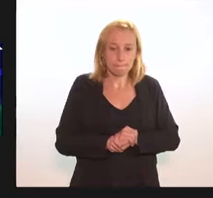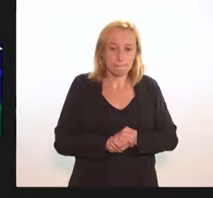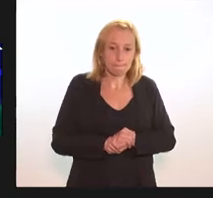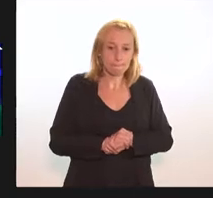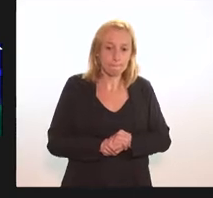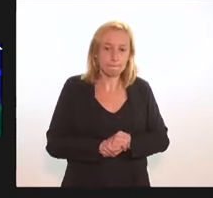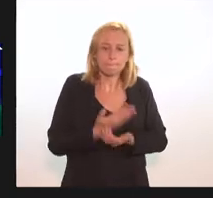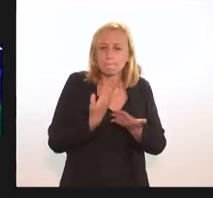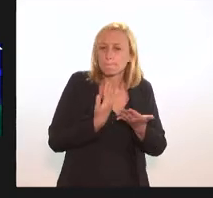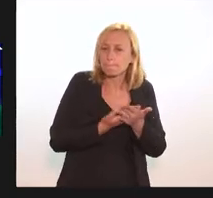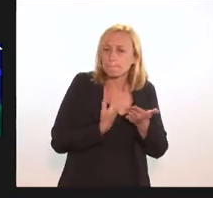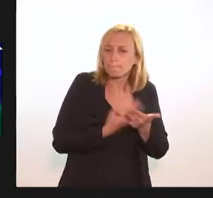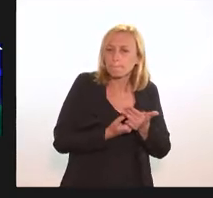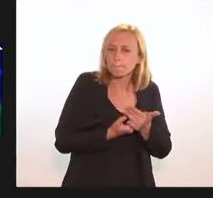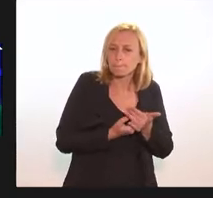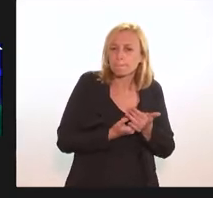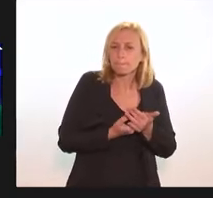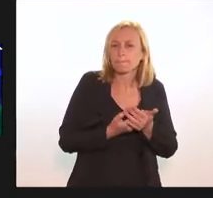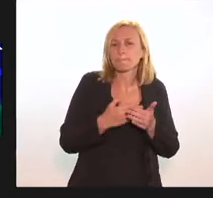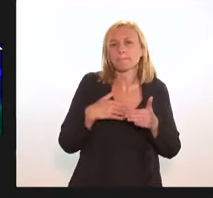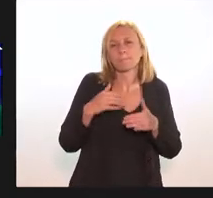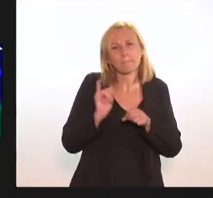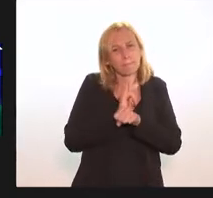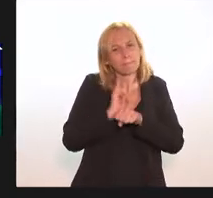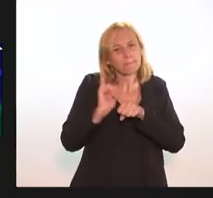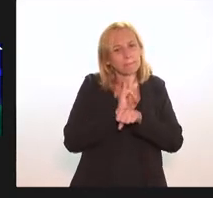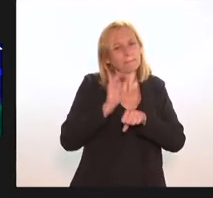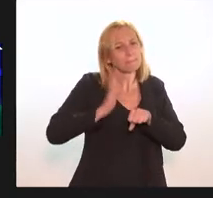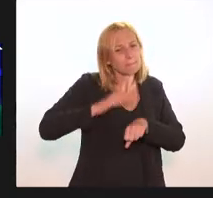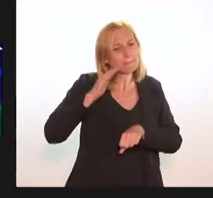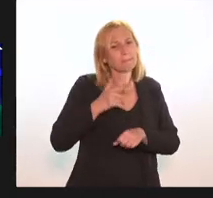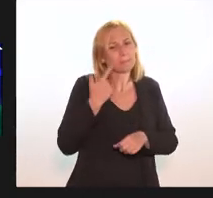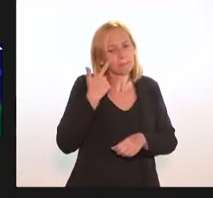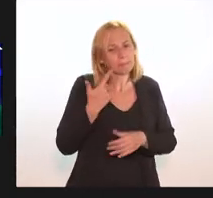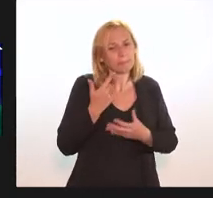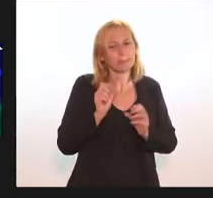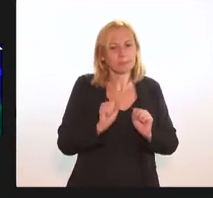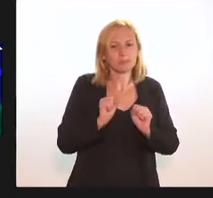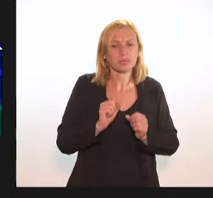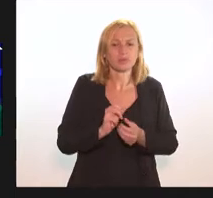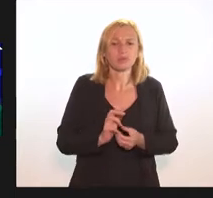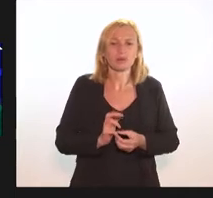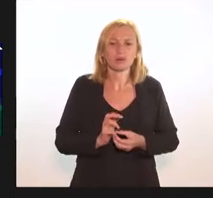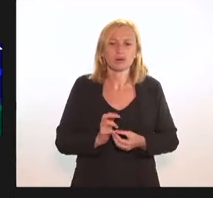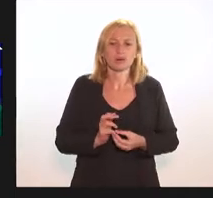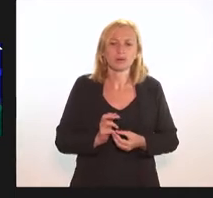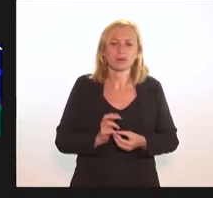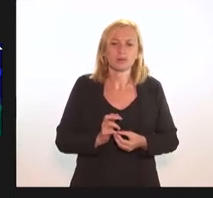um estudo um pouquinho mais elaborado para ver se tem condição da gente...